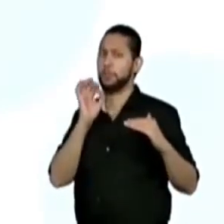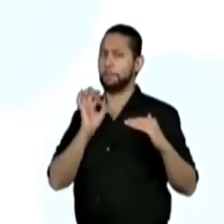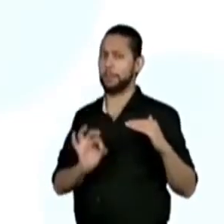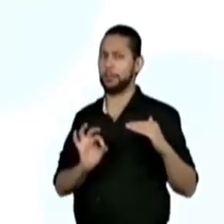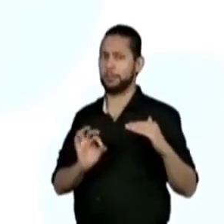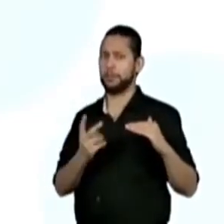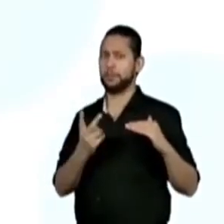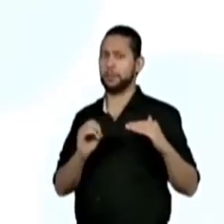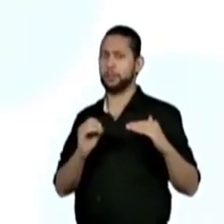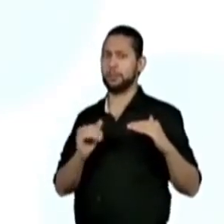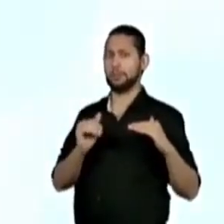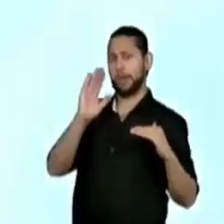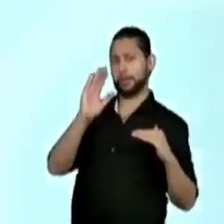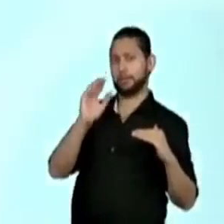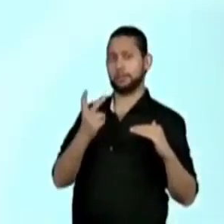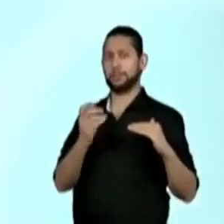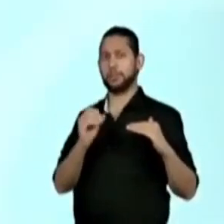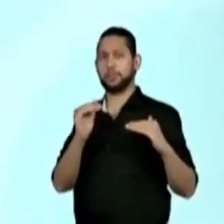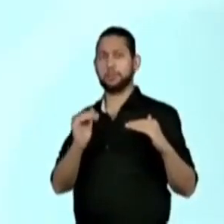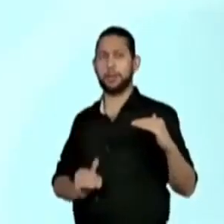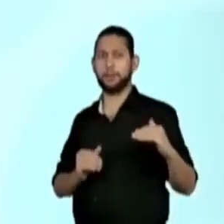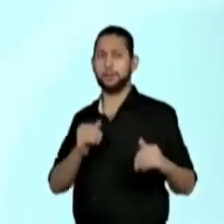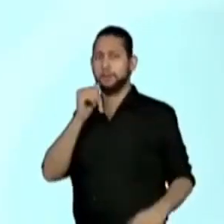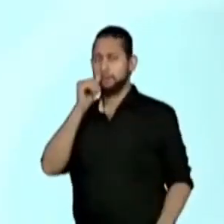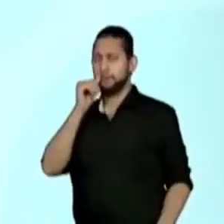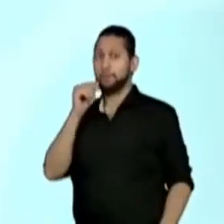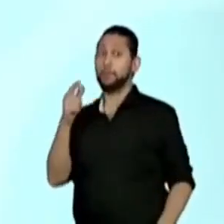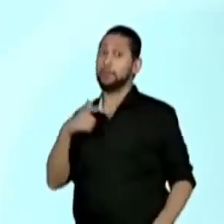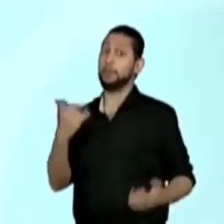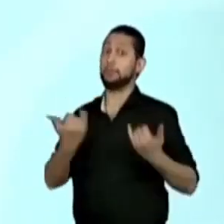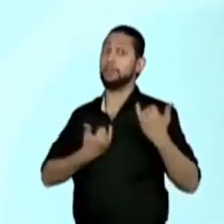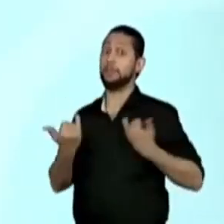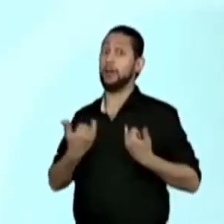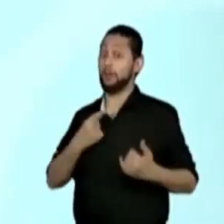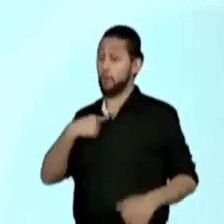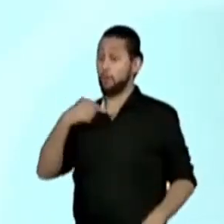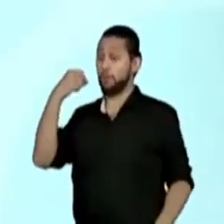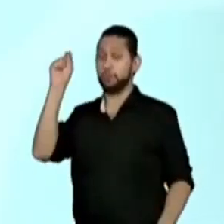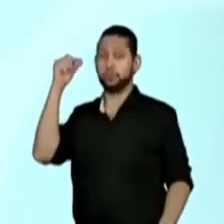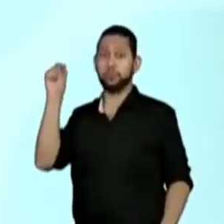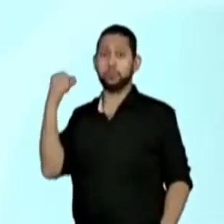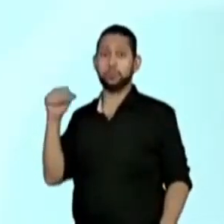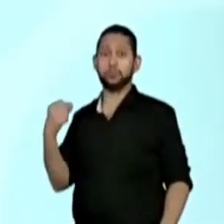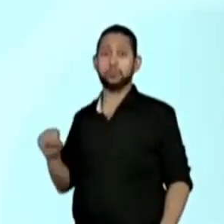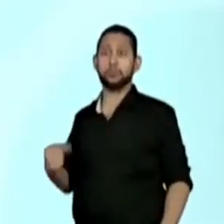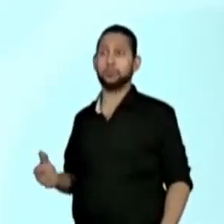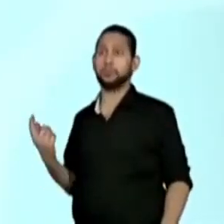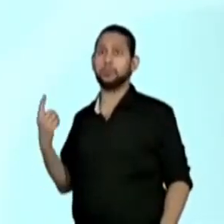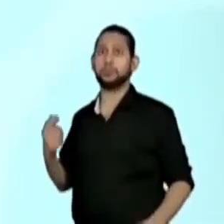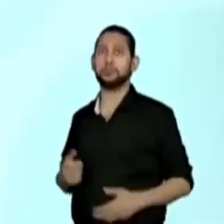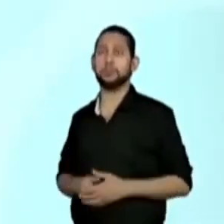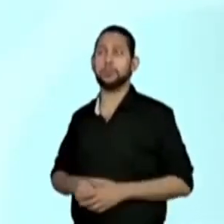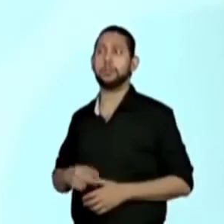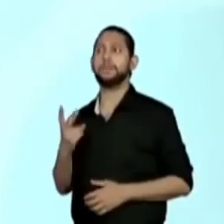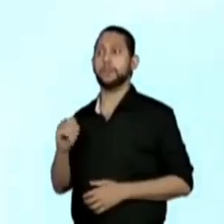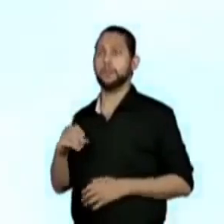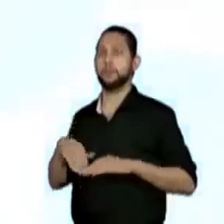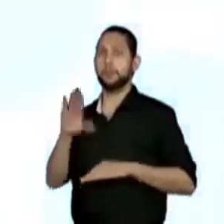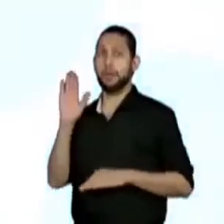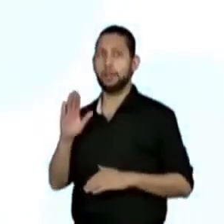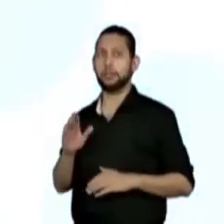menos de 20 respondam no chat e eu vou aqui riscando E aí ó já tenho professora Leila mais de